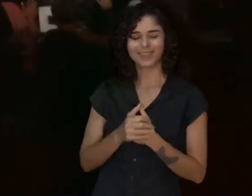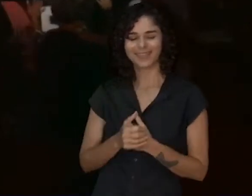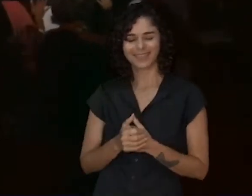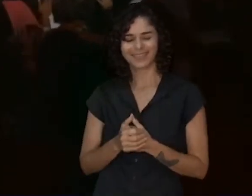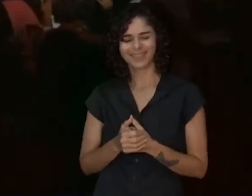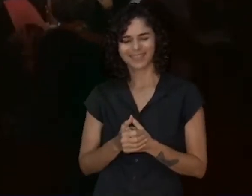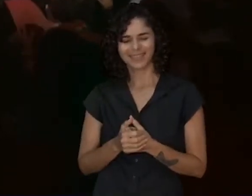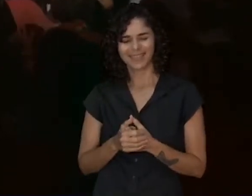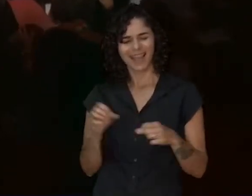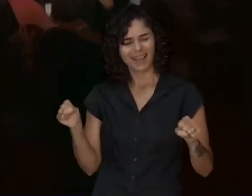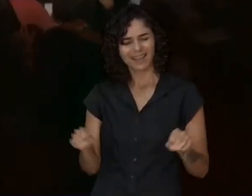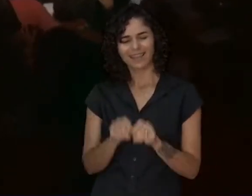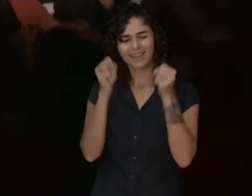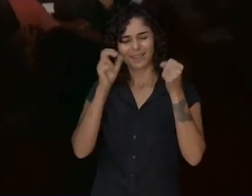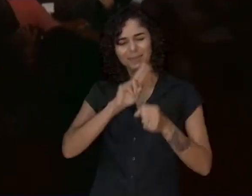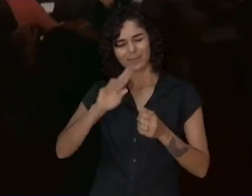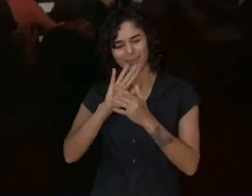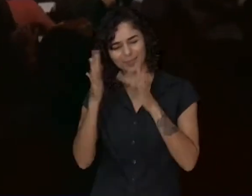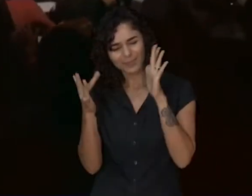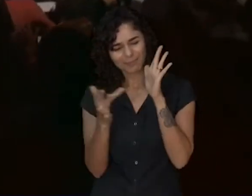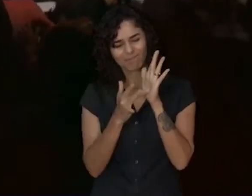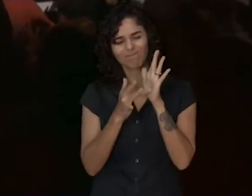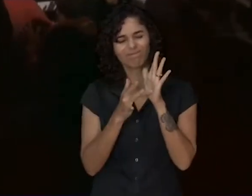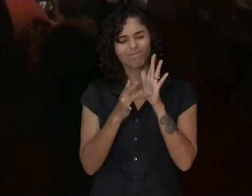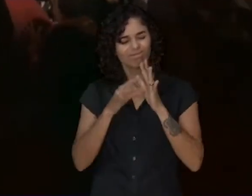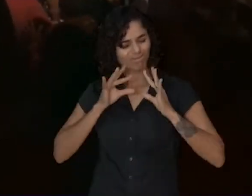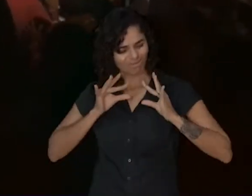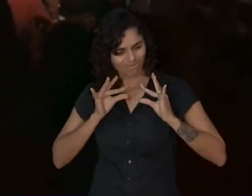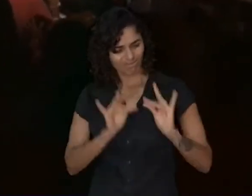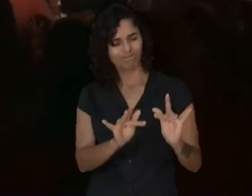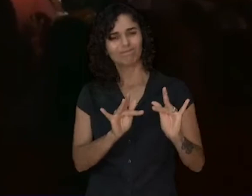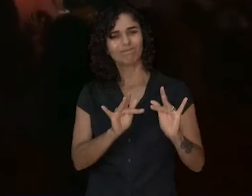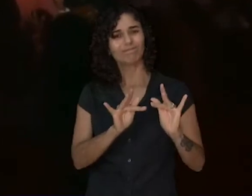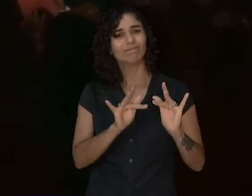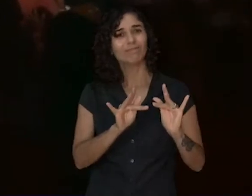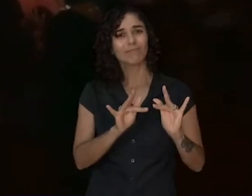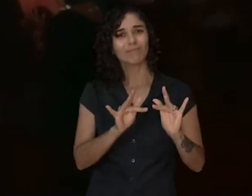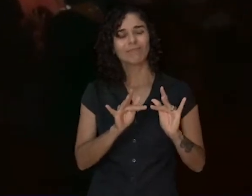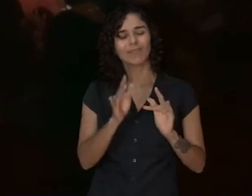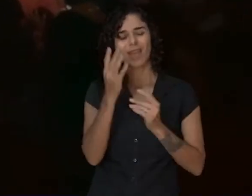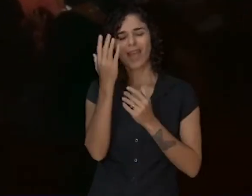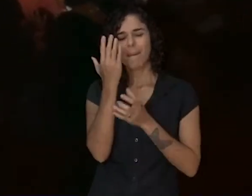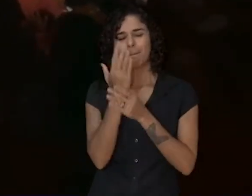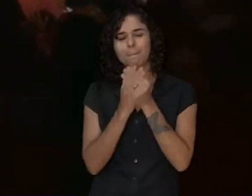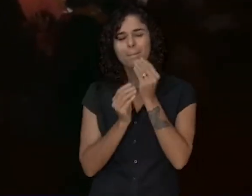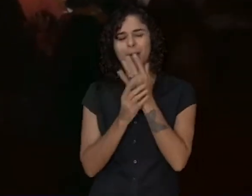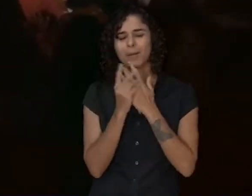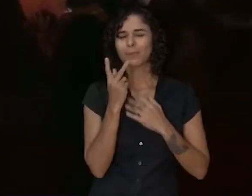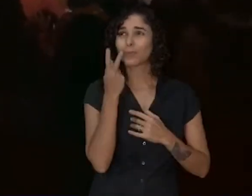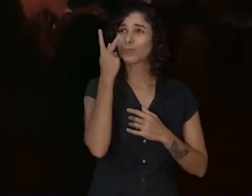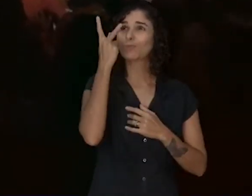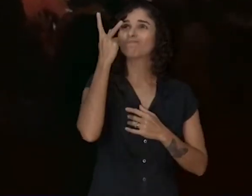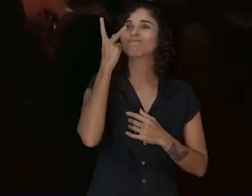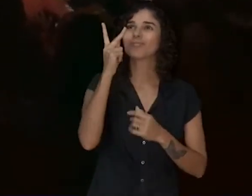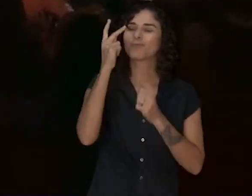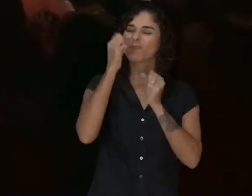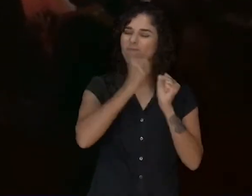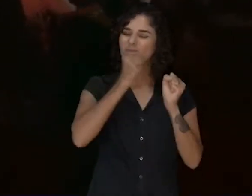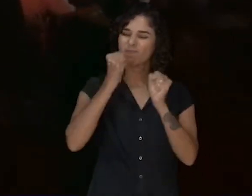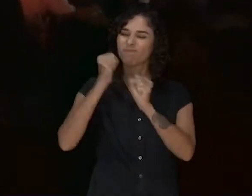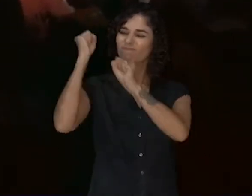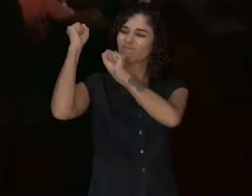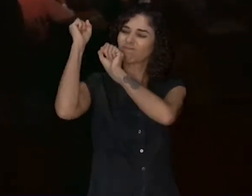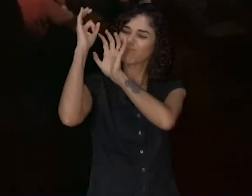nome de Jesus. Coloca por terra. Que a tua mão de poder se